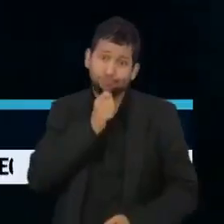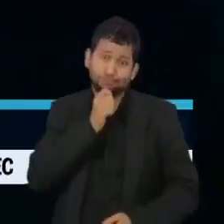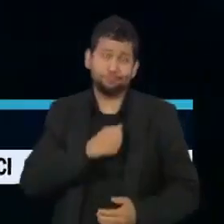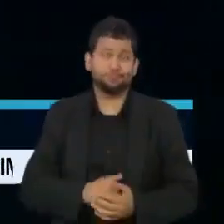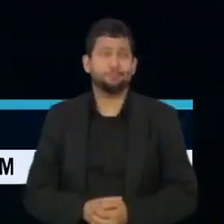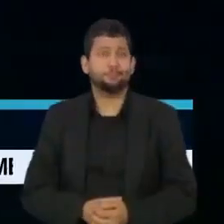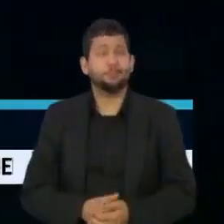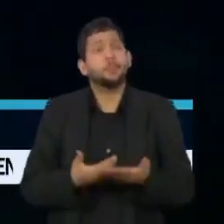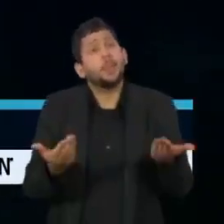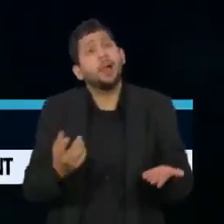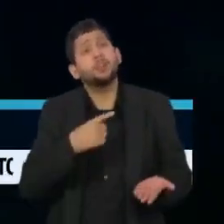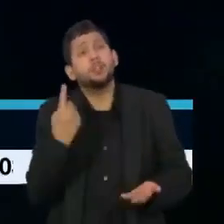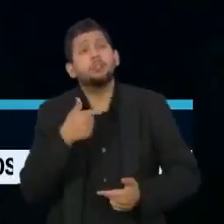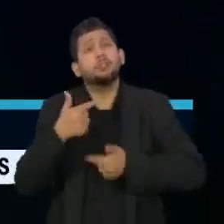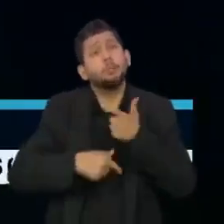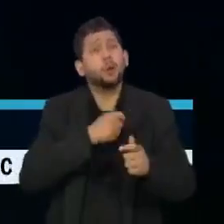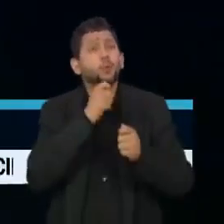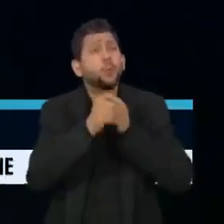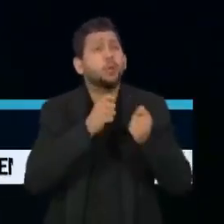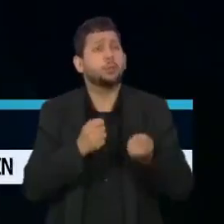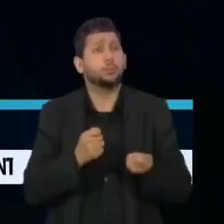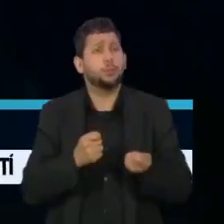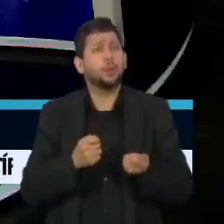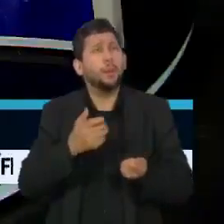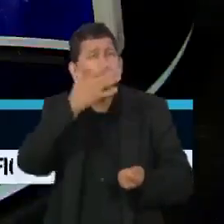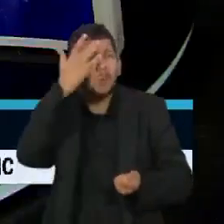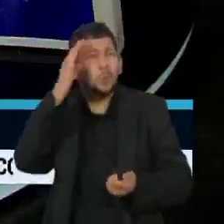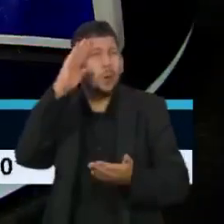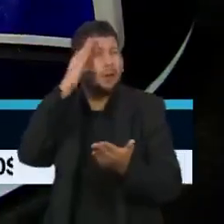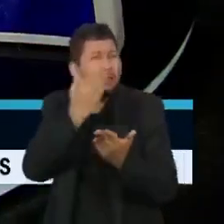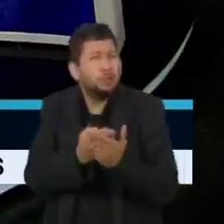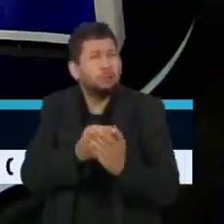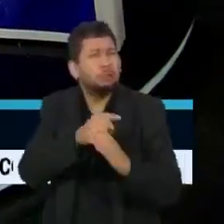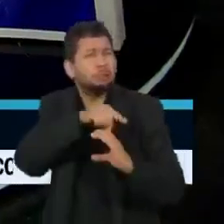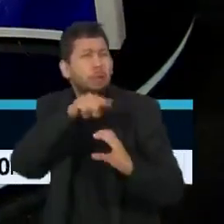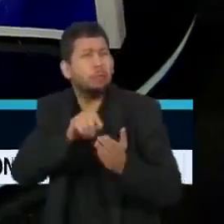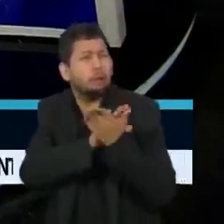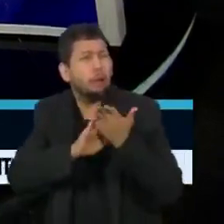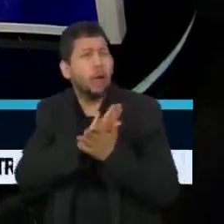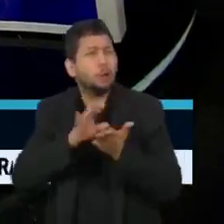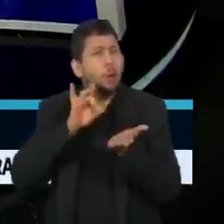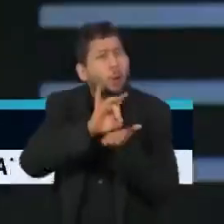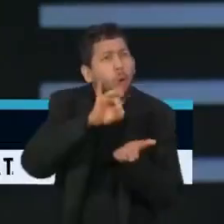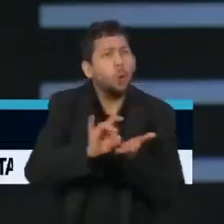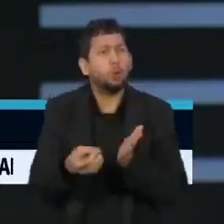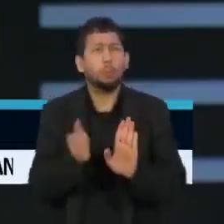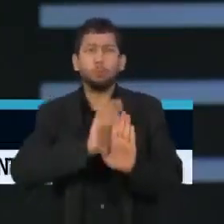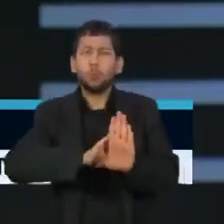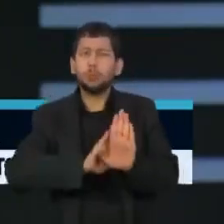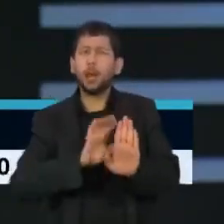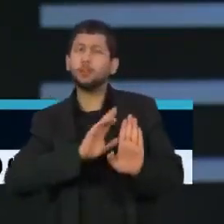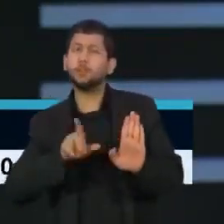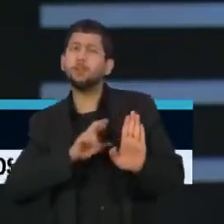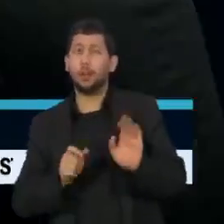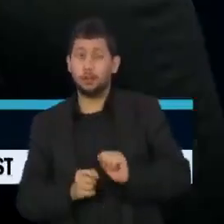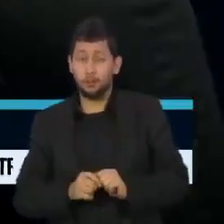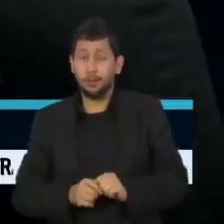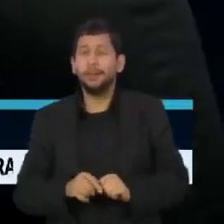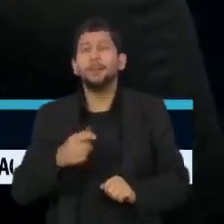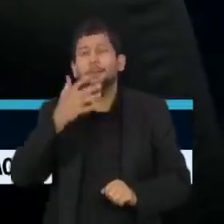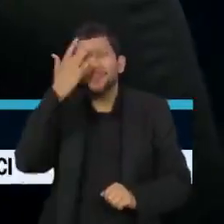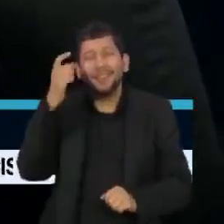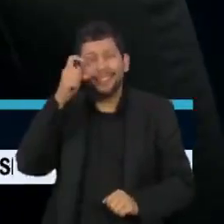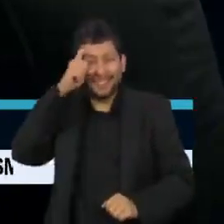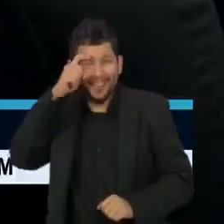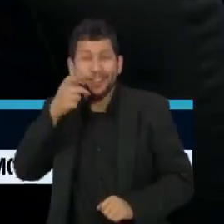e como nós jornalistas devemos combater o negacionismo fruto de interesses econômicos ideológicos negociou nismo